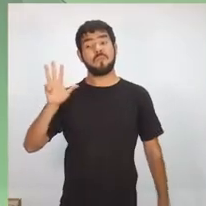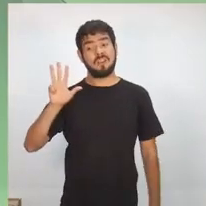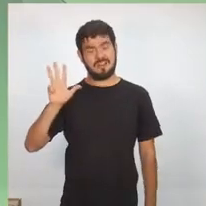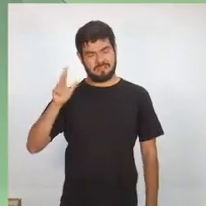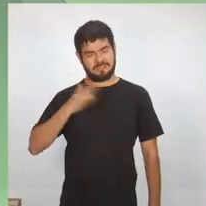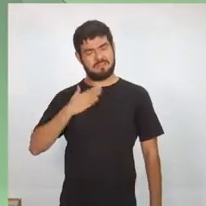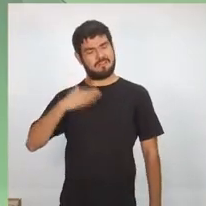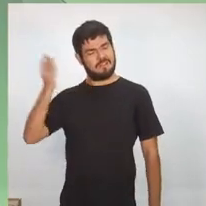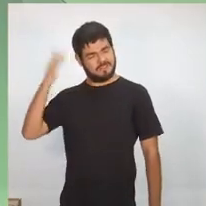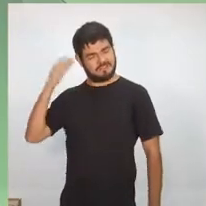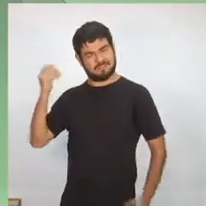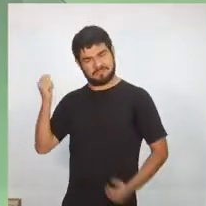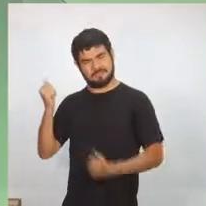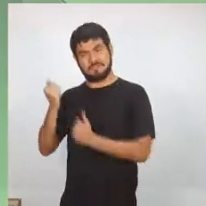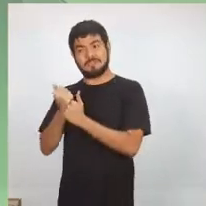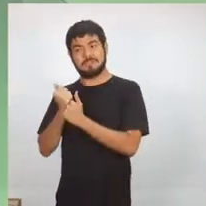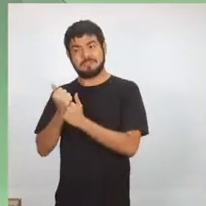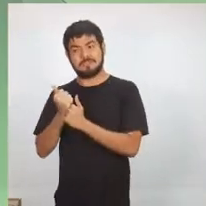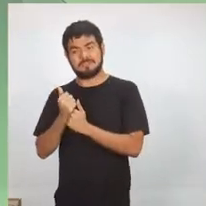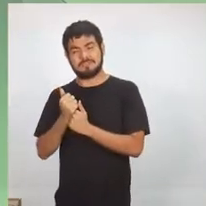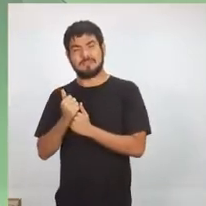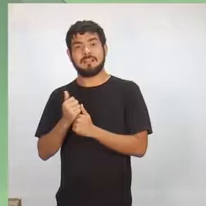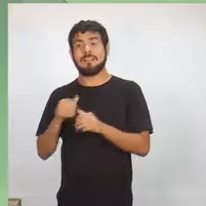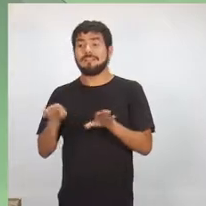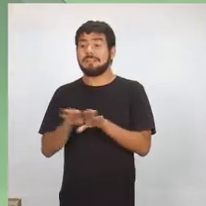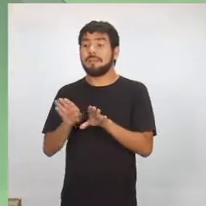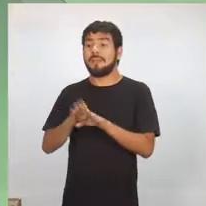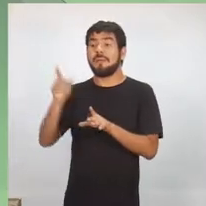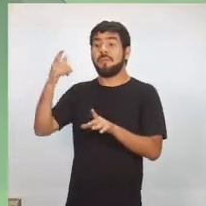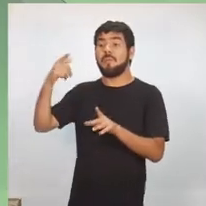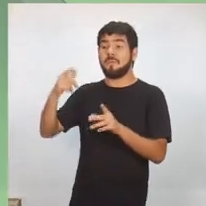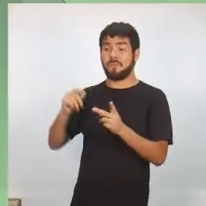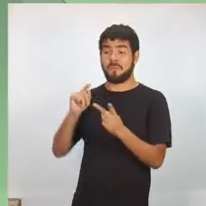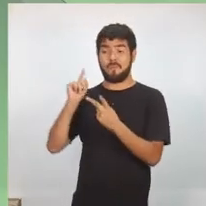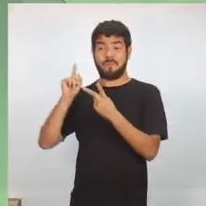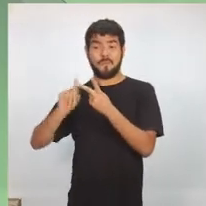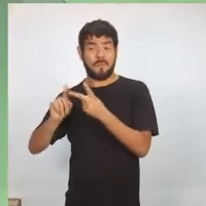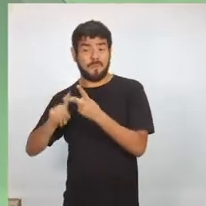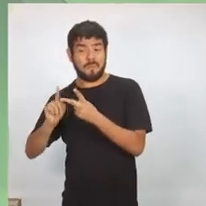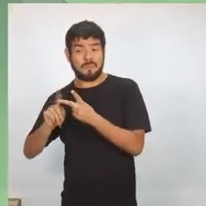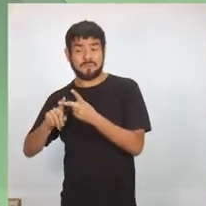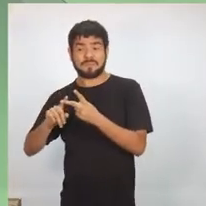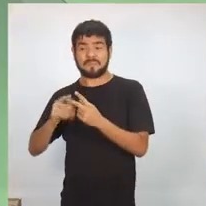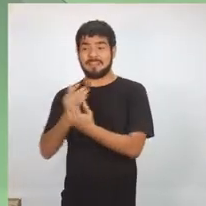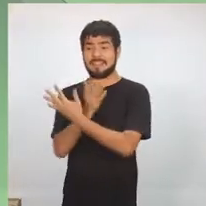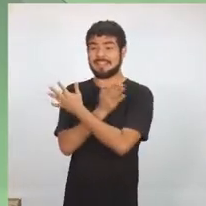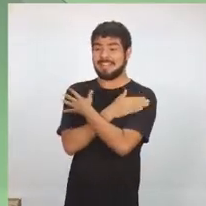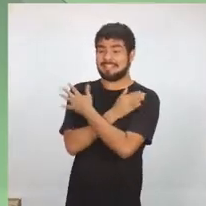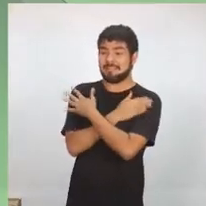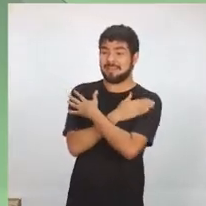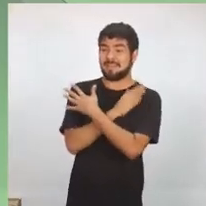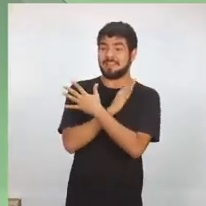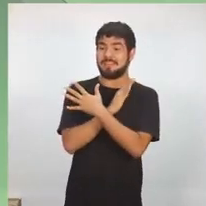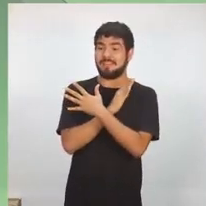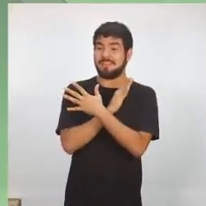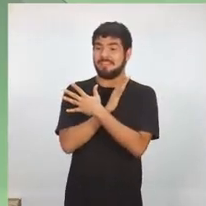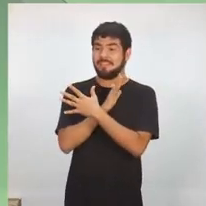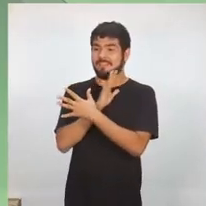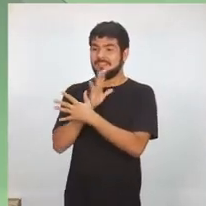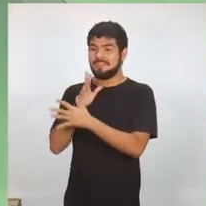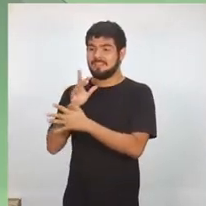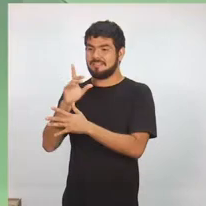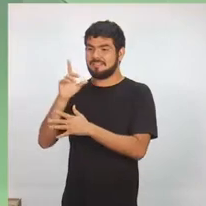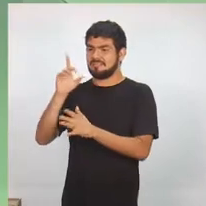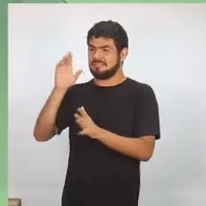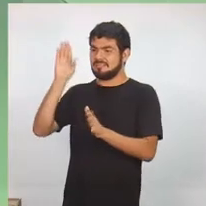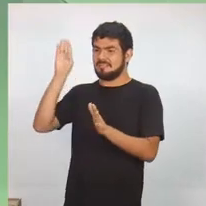presidência da República. E o outro lado, o projeto do desemprego, do arrocho salarial, da retirada de direitos